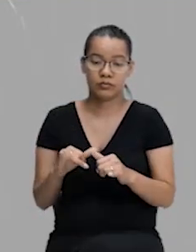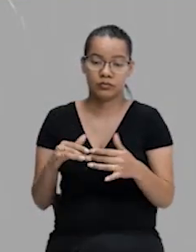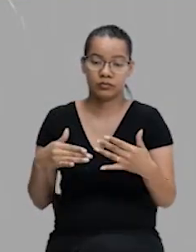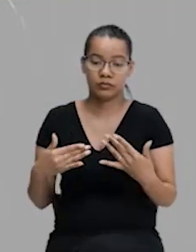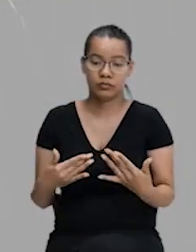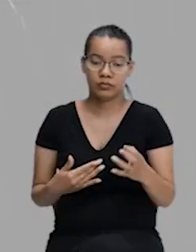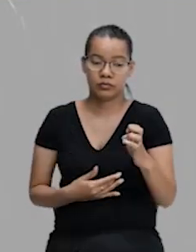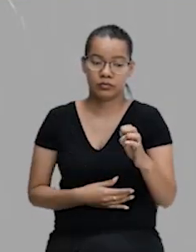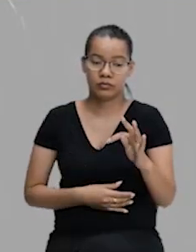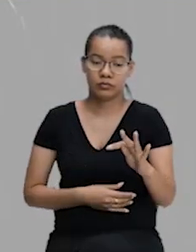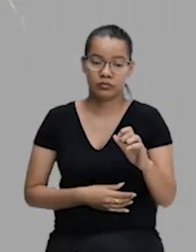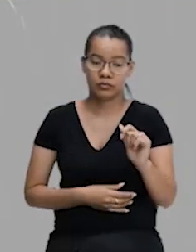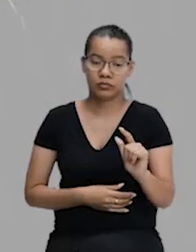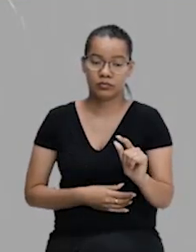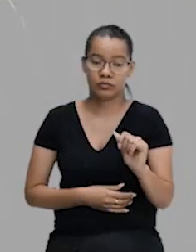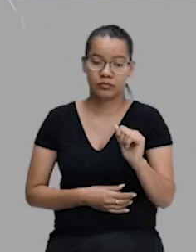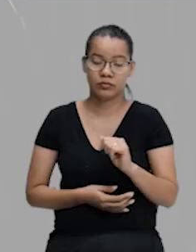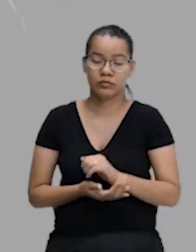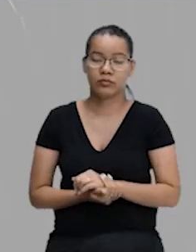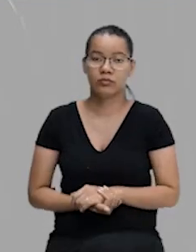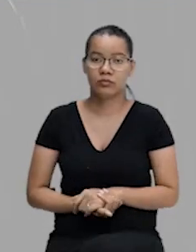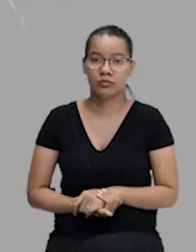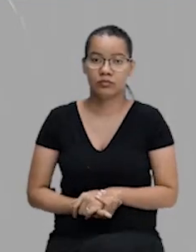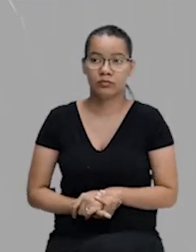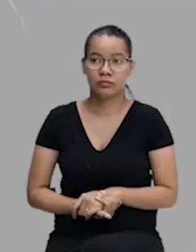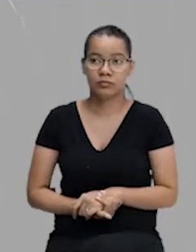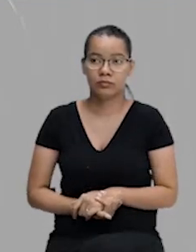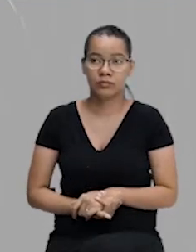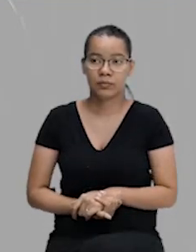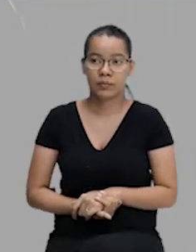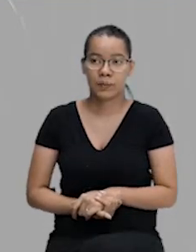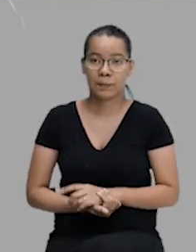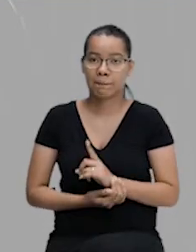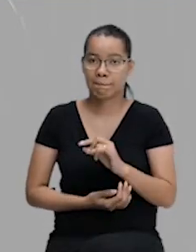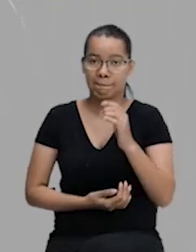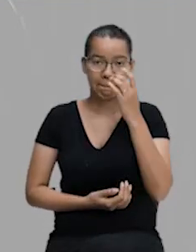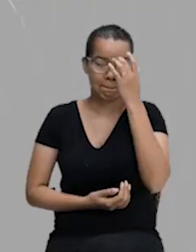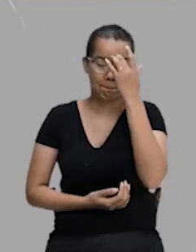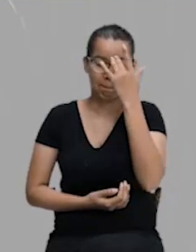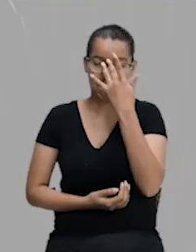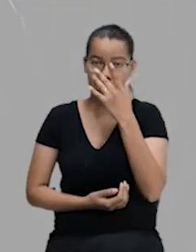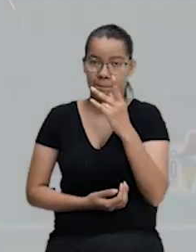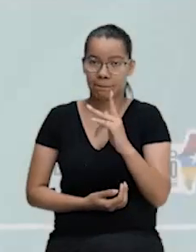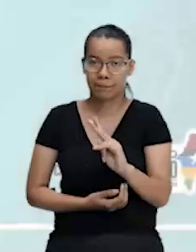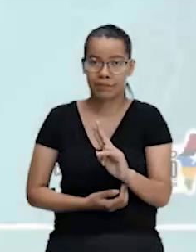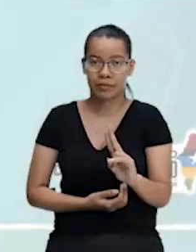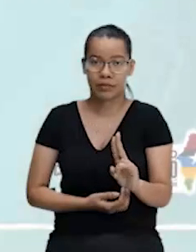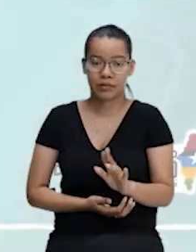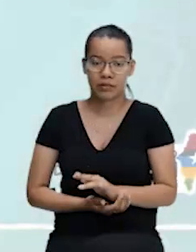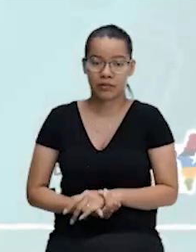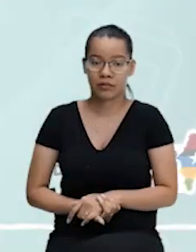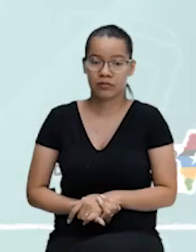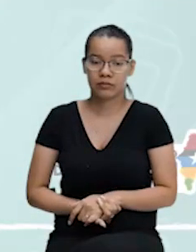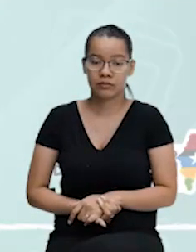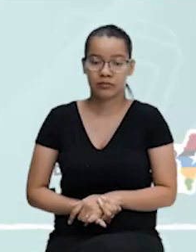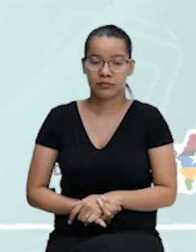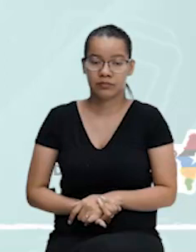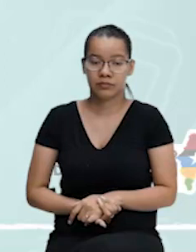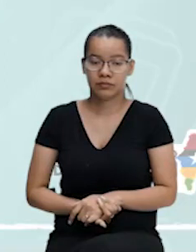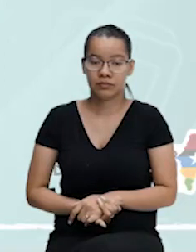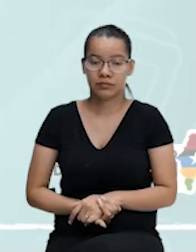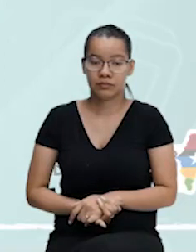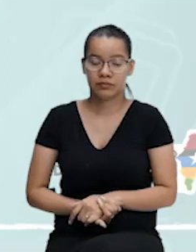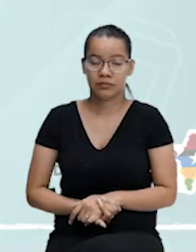Então, propanoato de etila, certo? Muito fácil a sua nomenclatura.